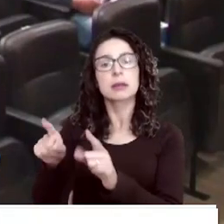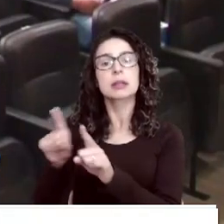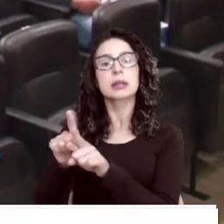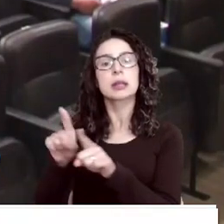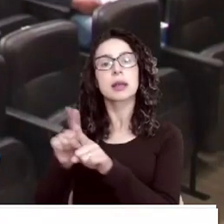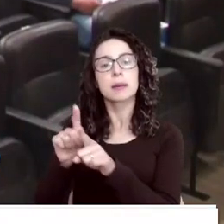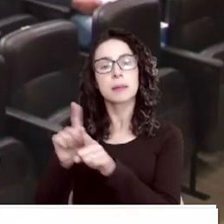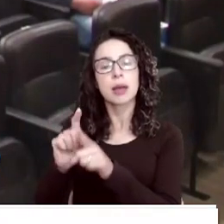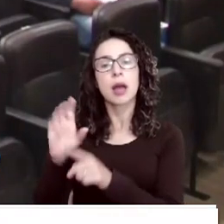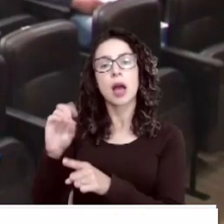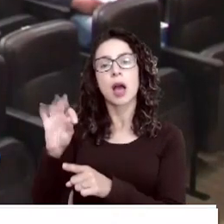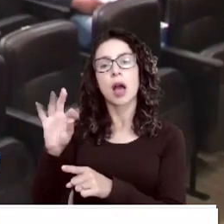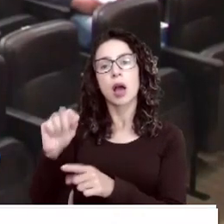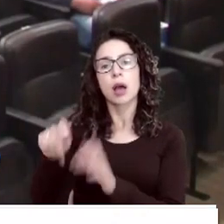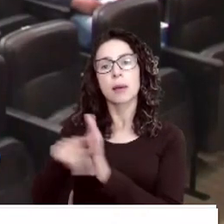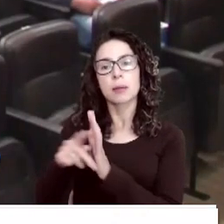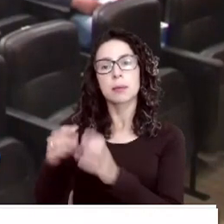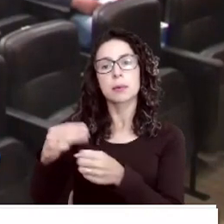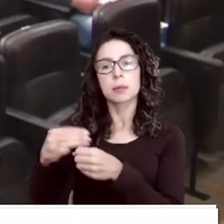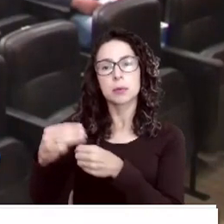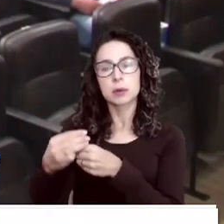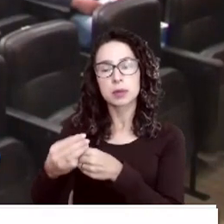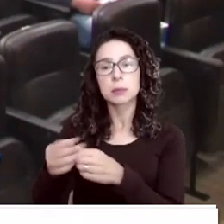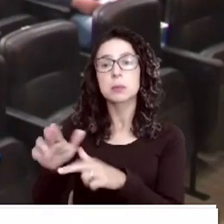do município. Portanto,